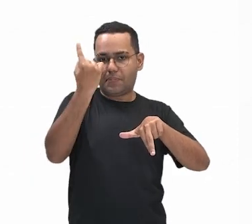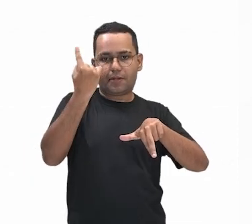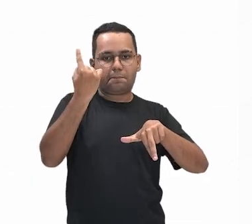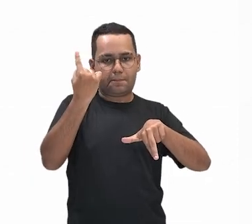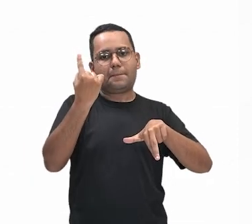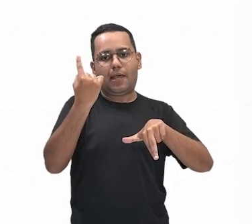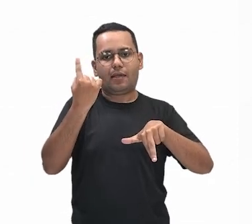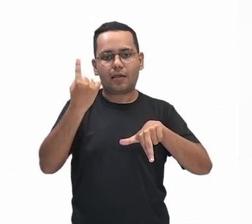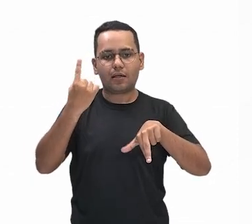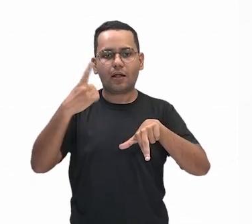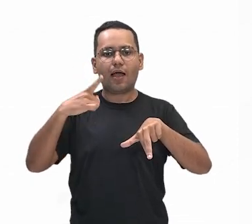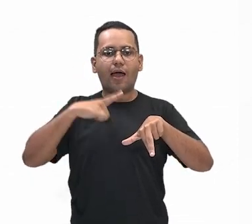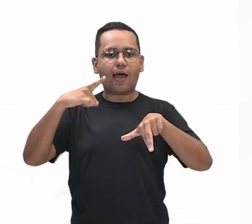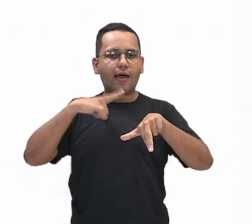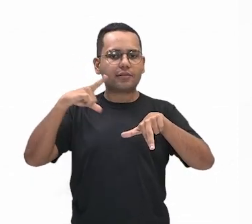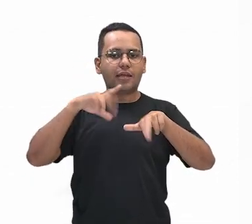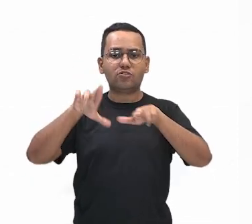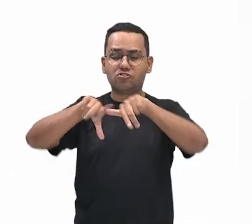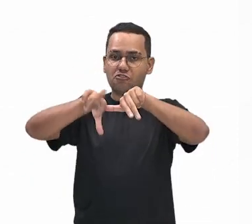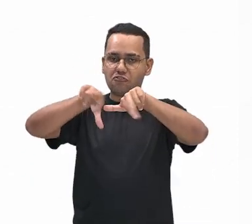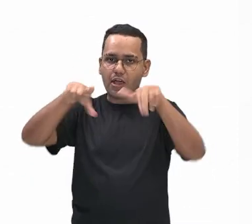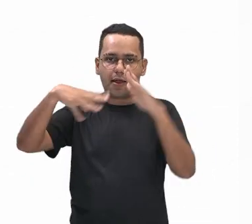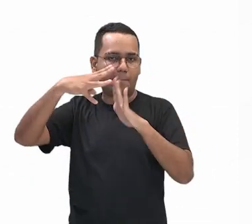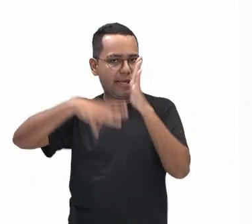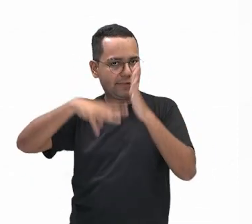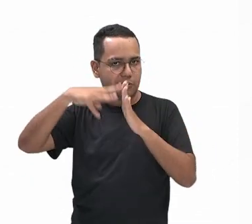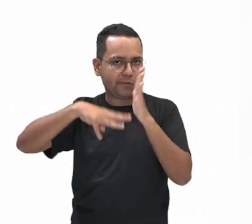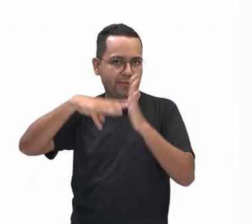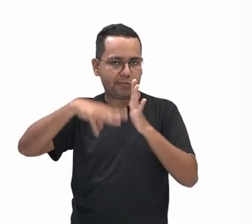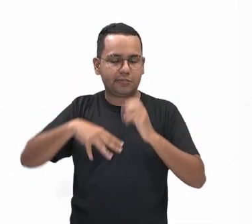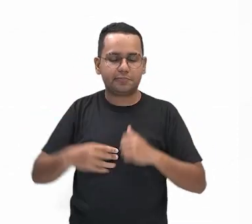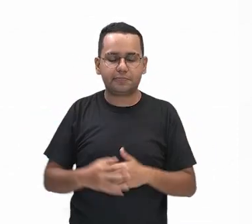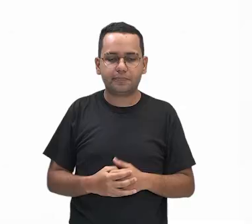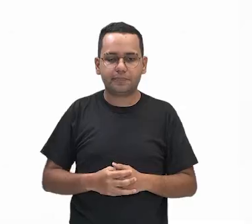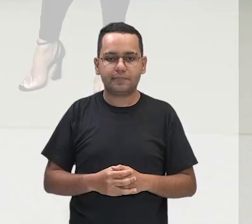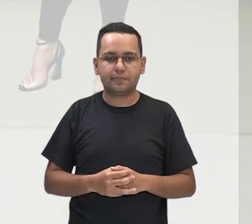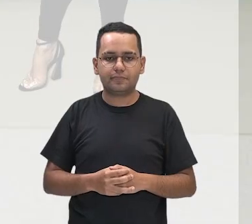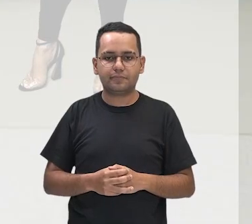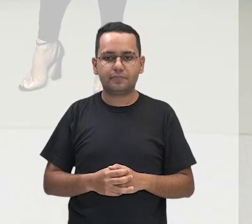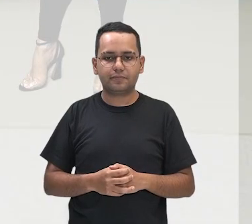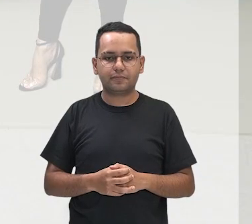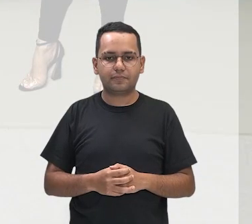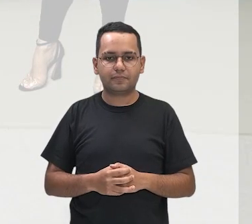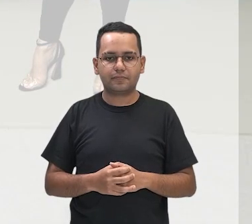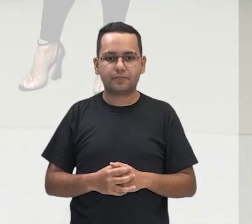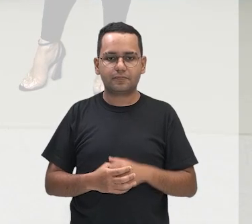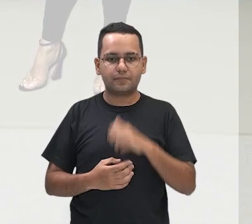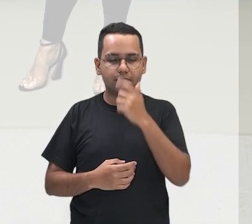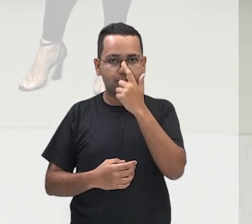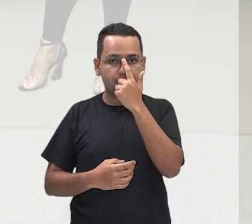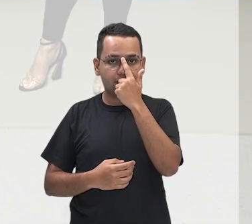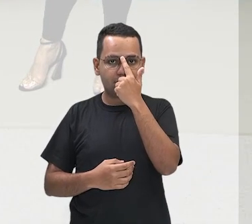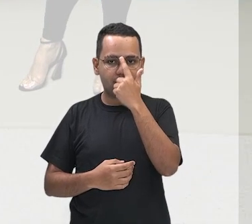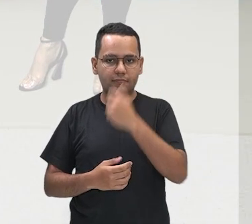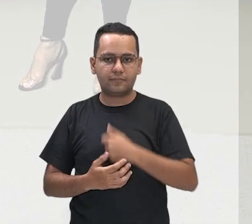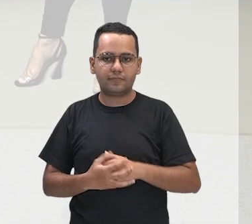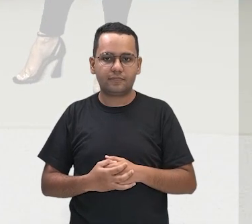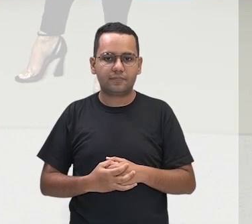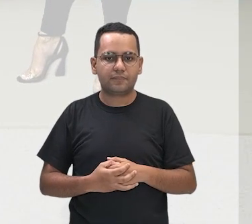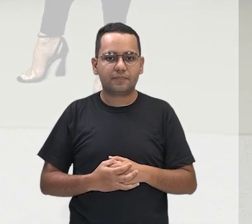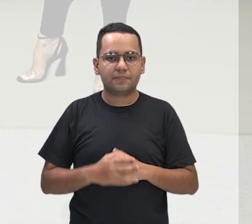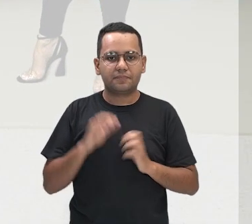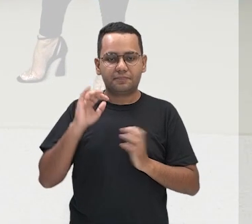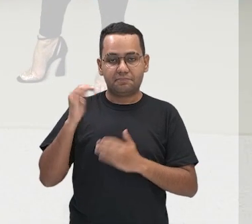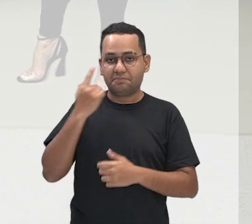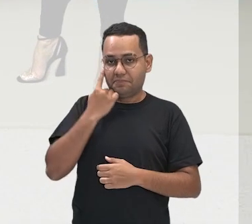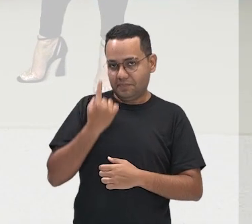demais artistas. A gente vai ver aqui uma imagem do Namjoon Paik, que ele é conhecido como o pai da videoarte. Olha